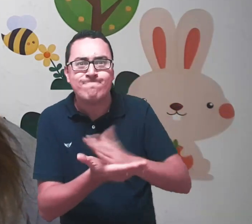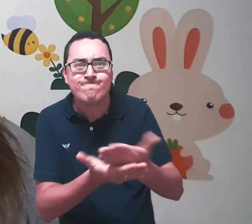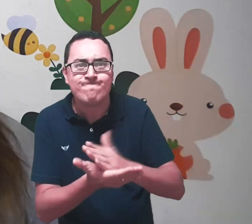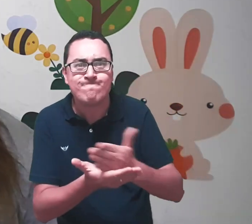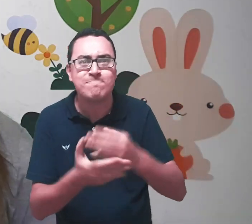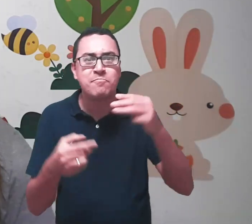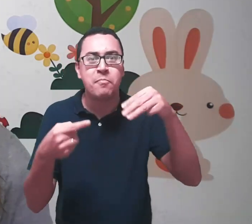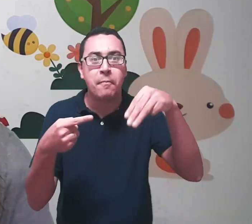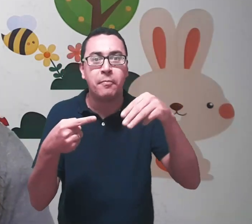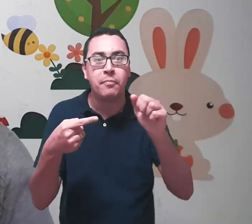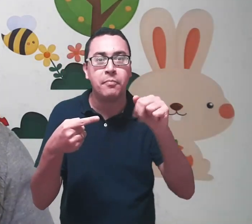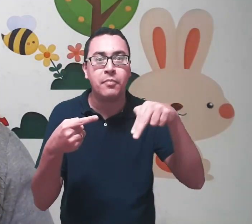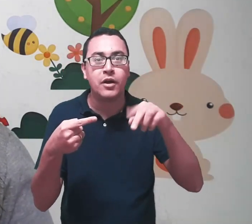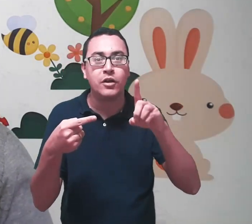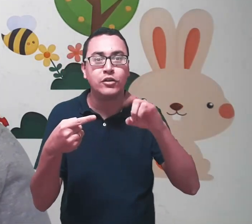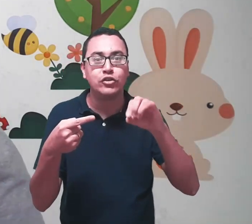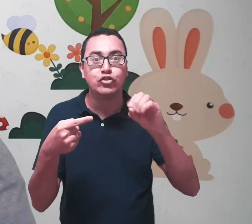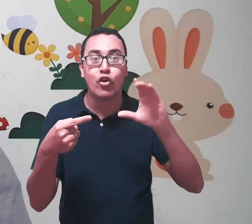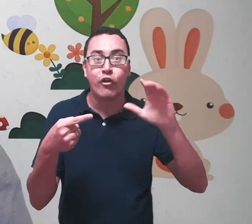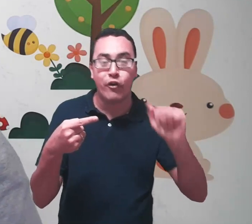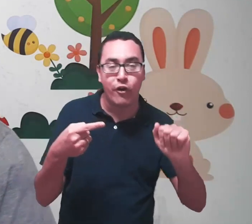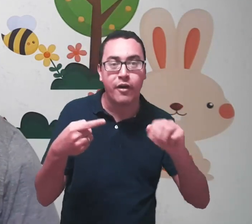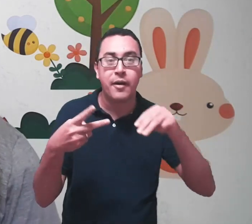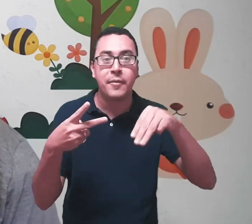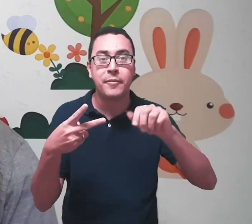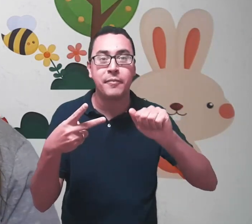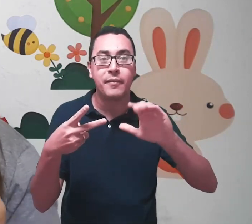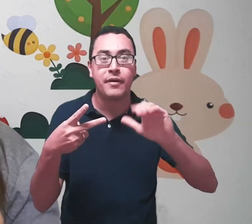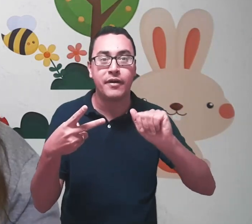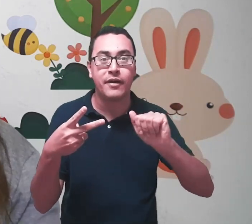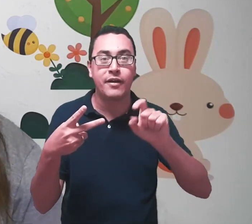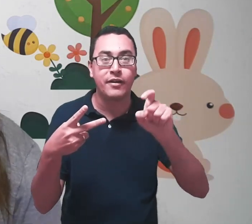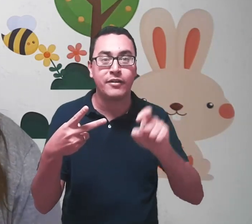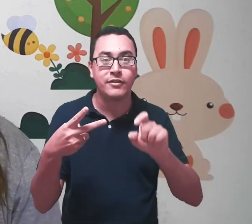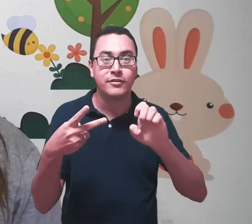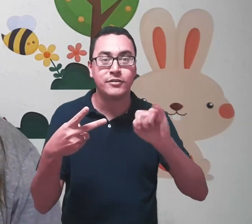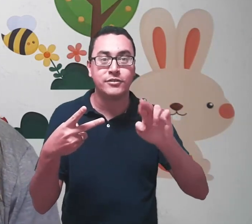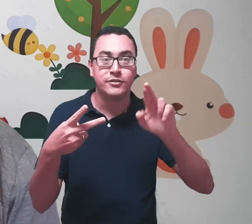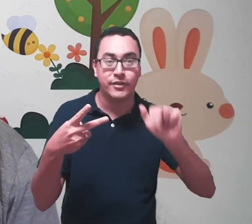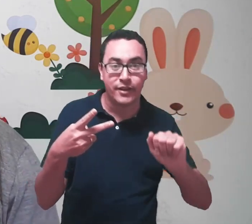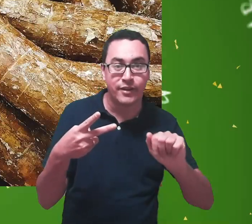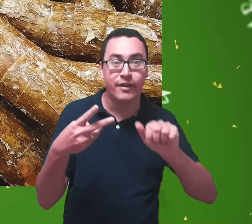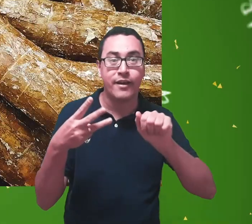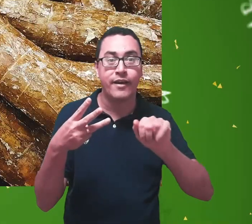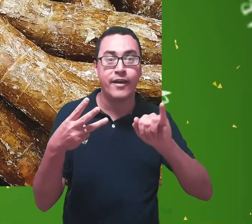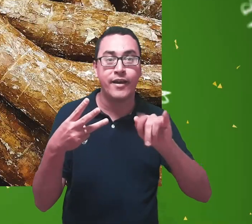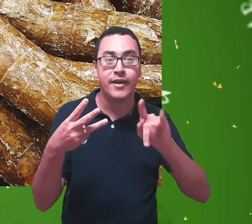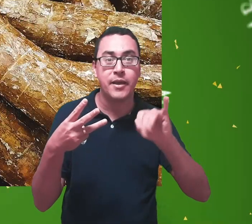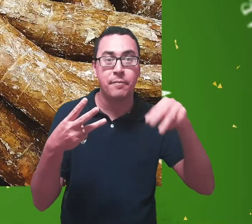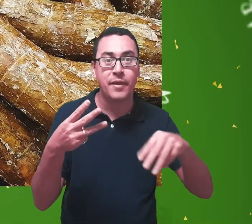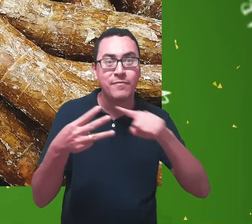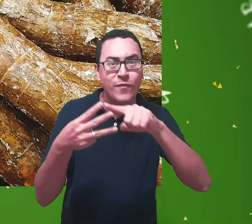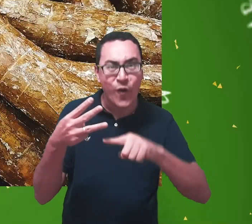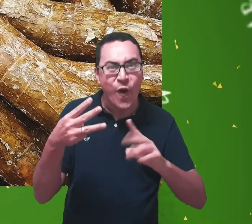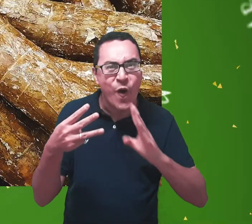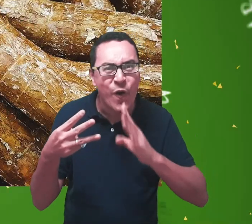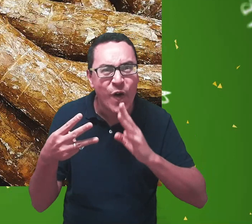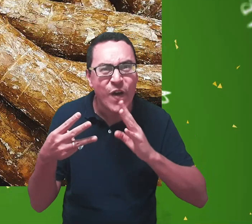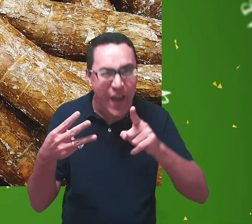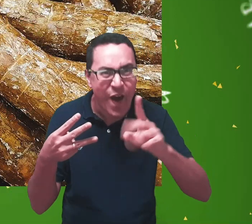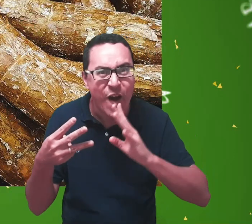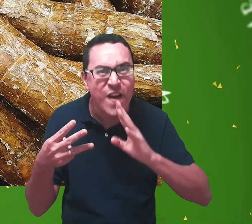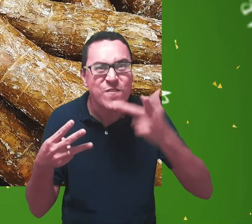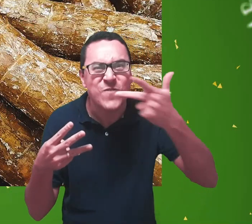Mandioca, macaxeira e aipim. Você conhece esses alimentos? Grita aí